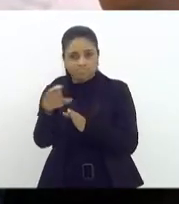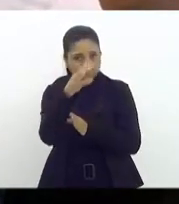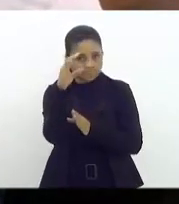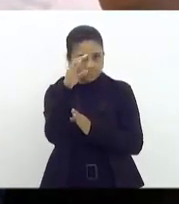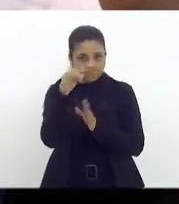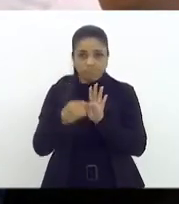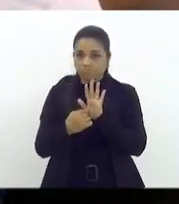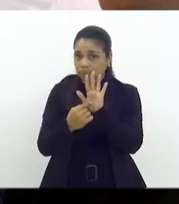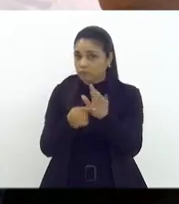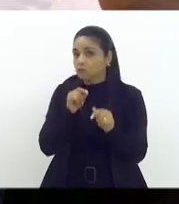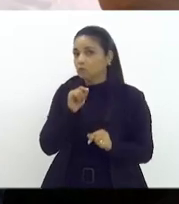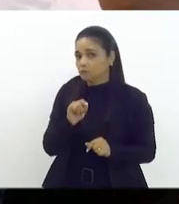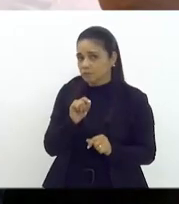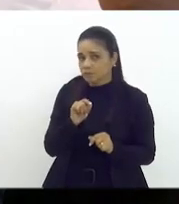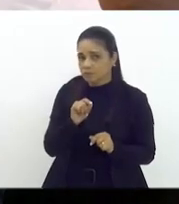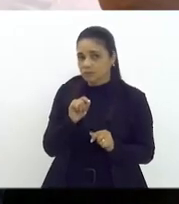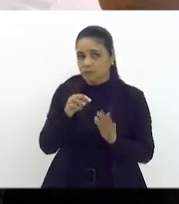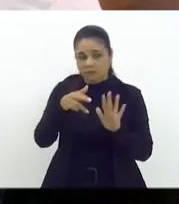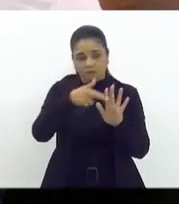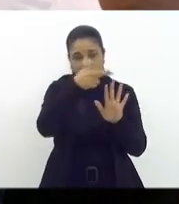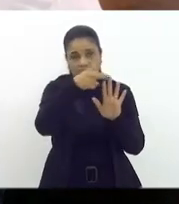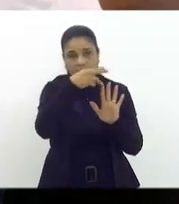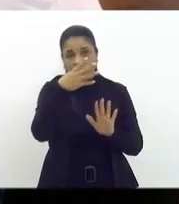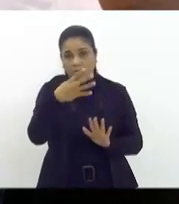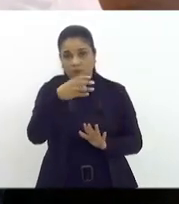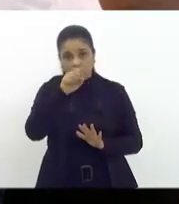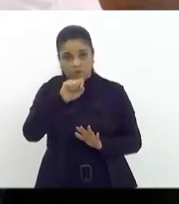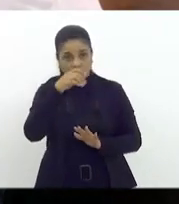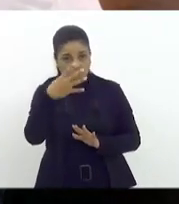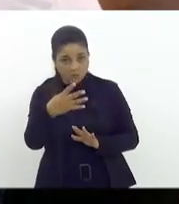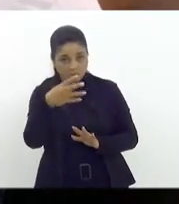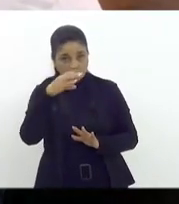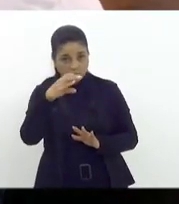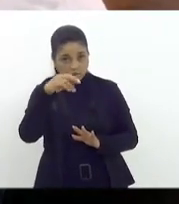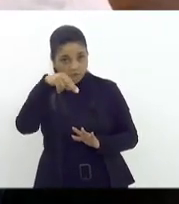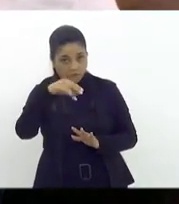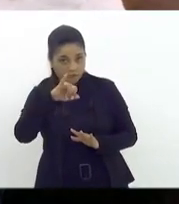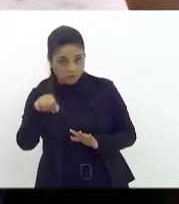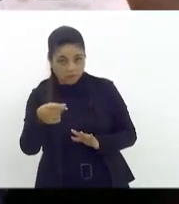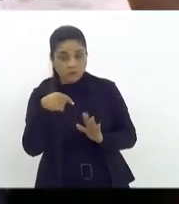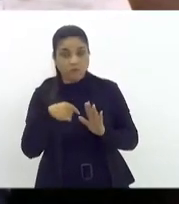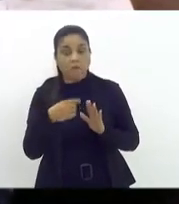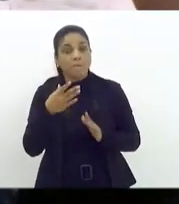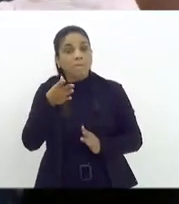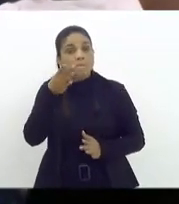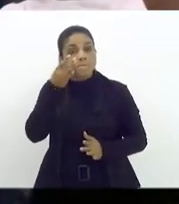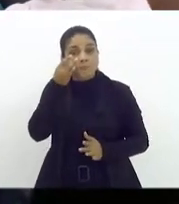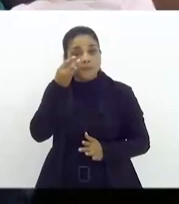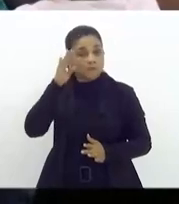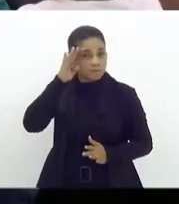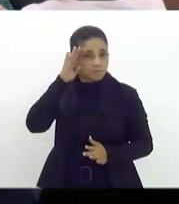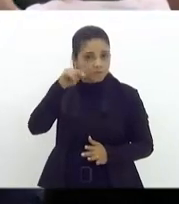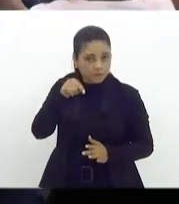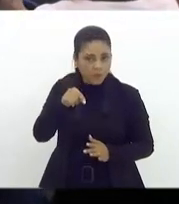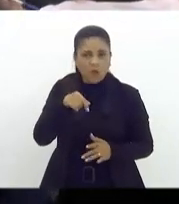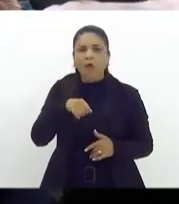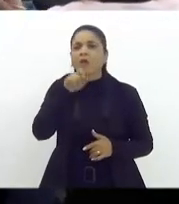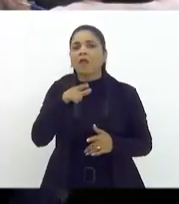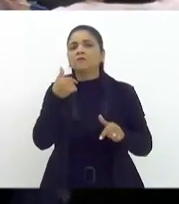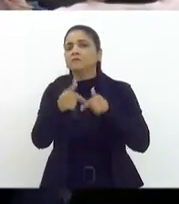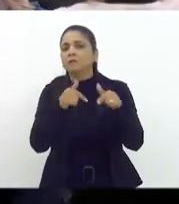na na resolução 484 preferencialmente presencial Queria que alguém que trabalhe na polícia